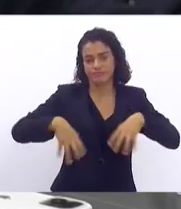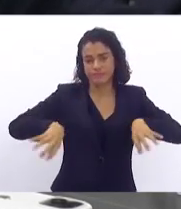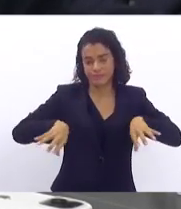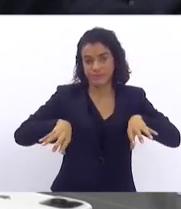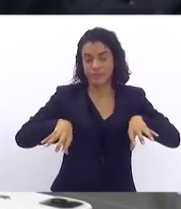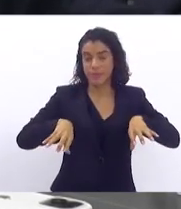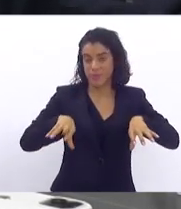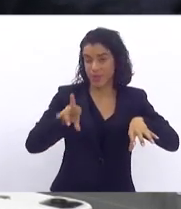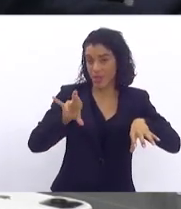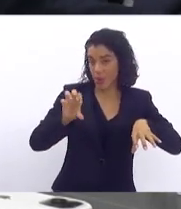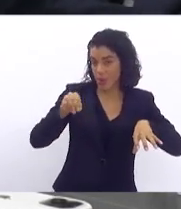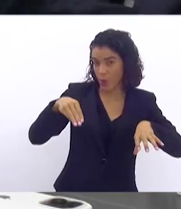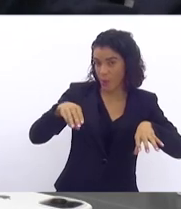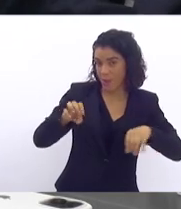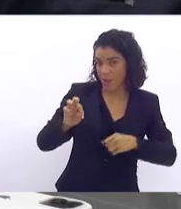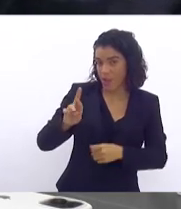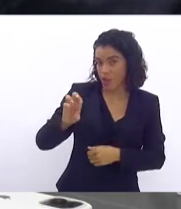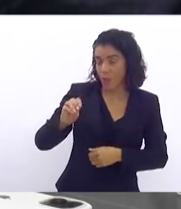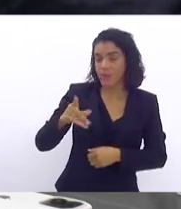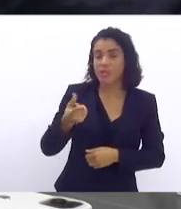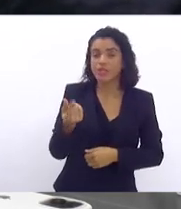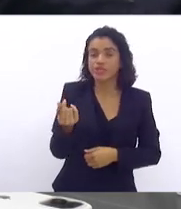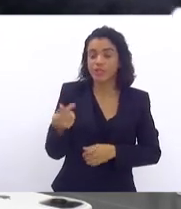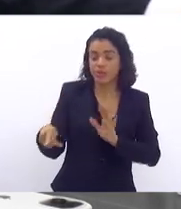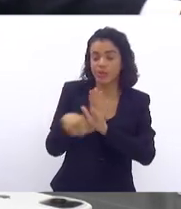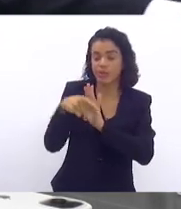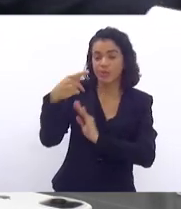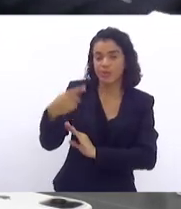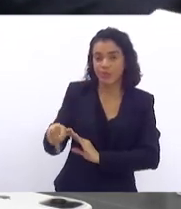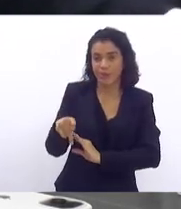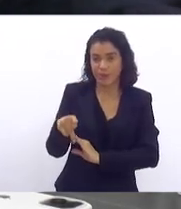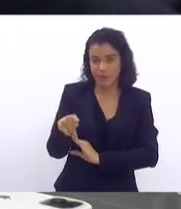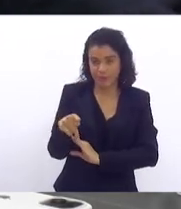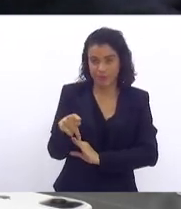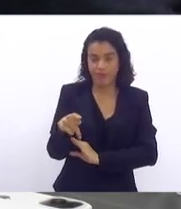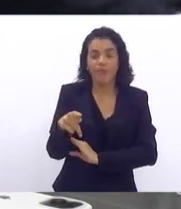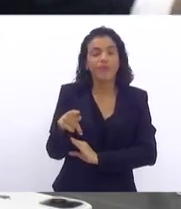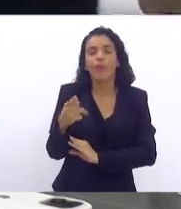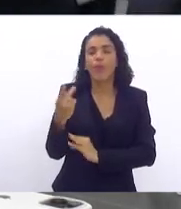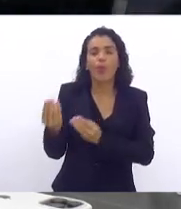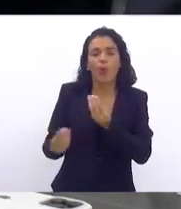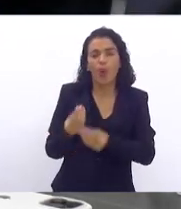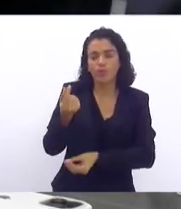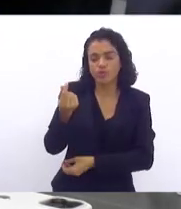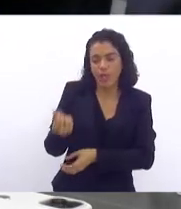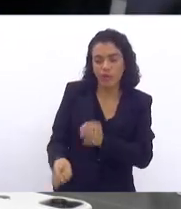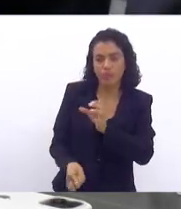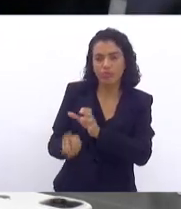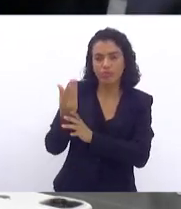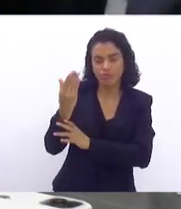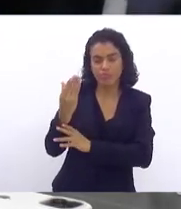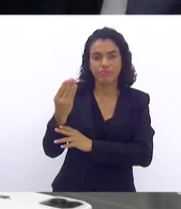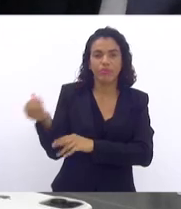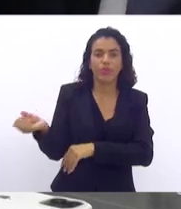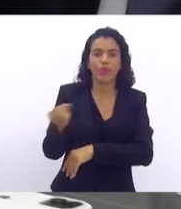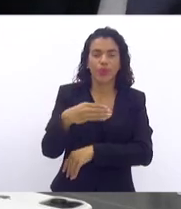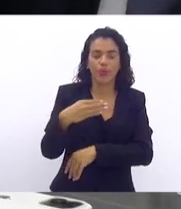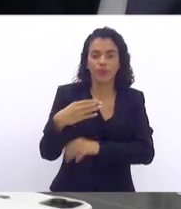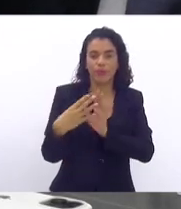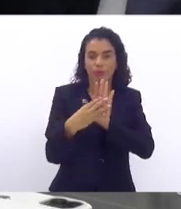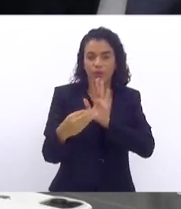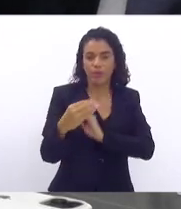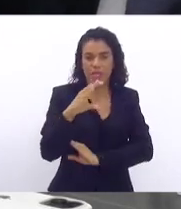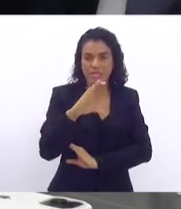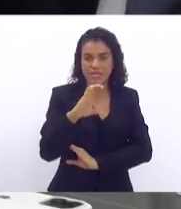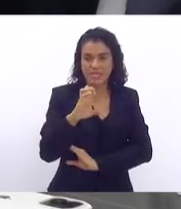Porque o Rio Metrópole tem receita própria, inclusive oriunda da nova modelagem da SEDAI, tem a